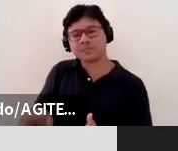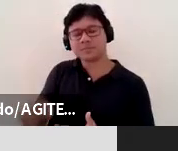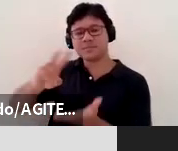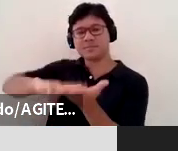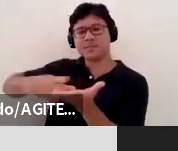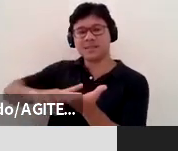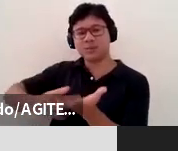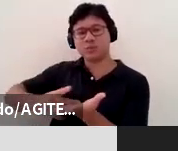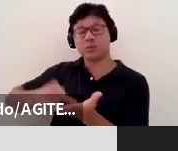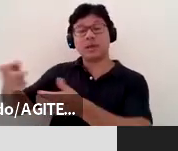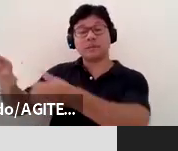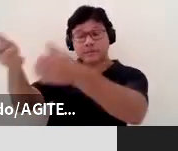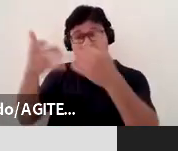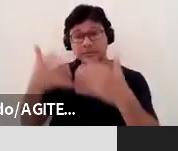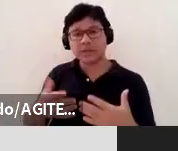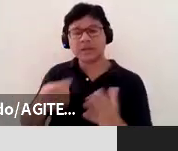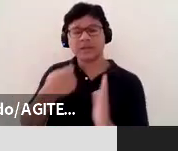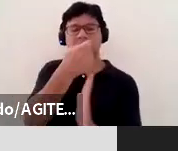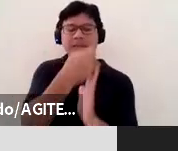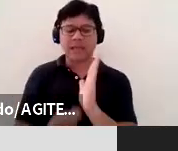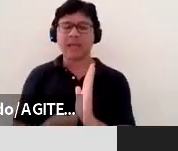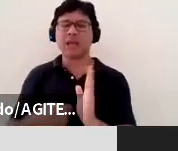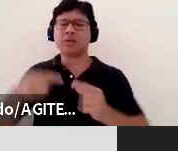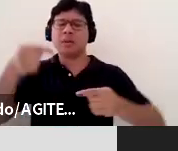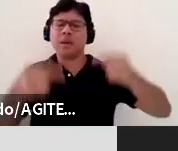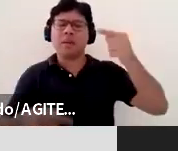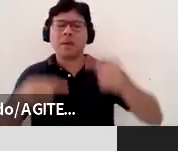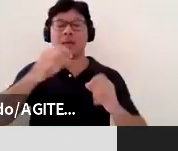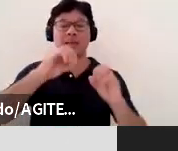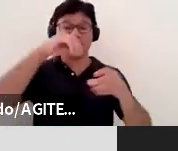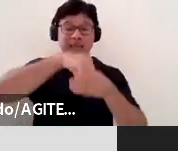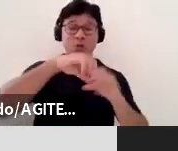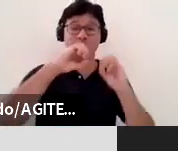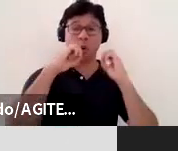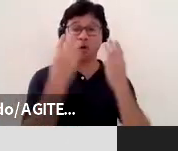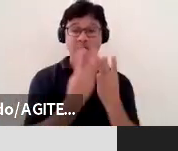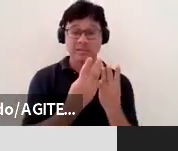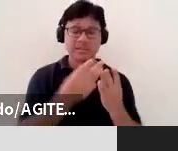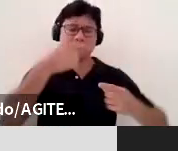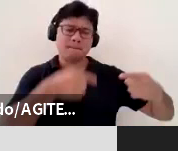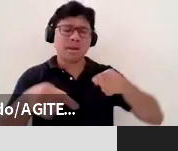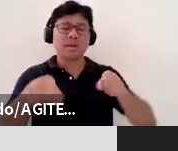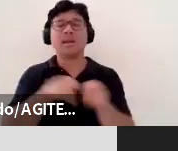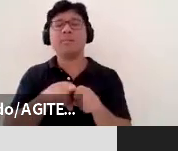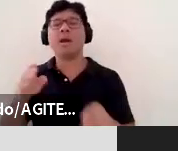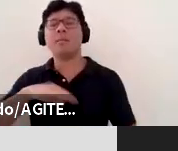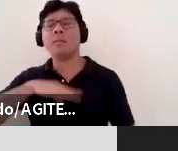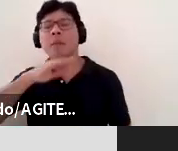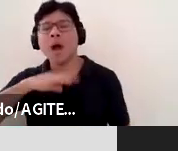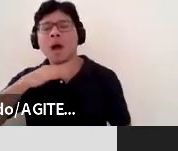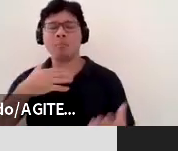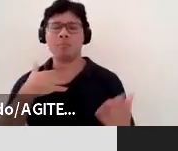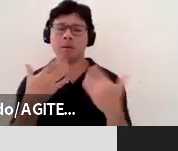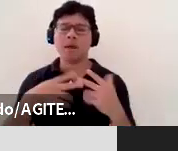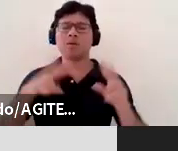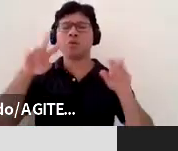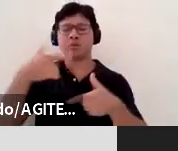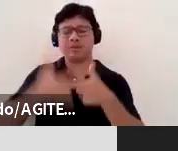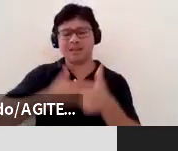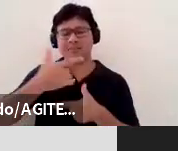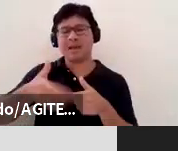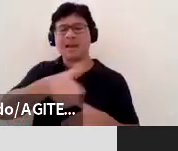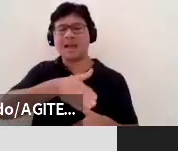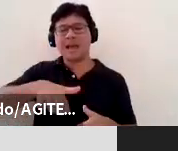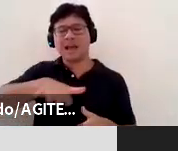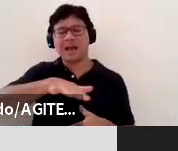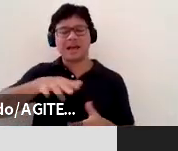um pouco sobre os textos que foram debatidos na oficina, mas também acabava sendo um papo sobre a carreira de tradutor, né? Era sempre